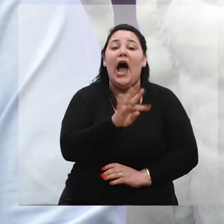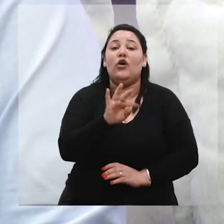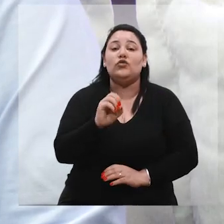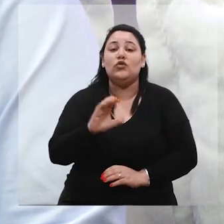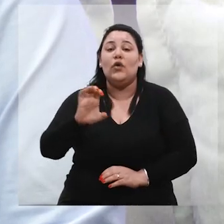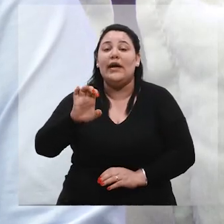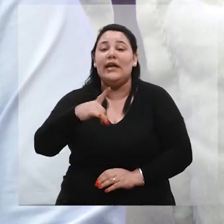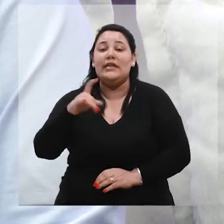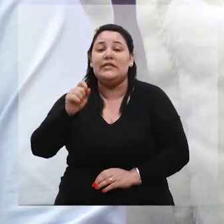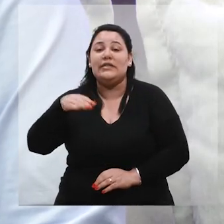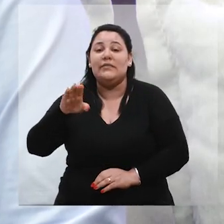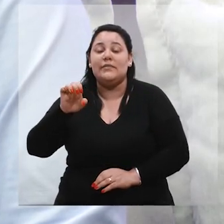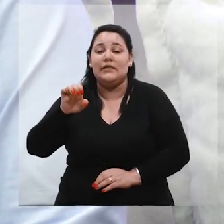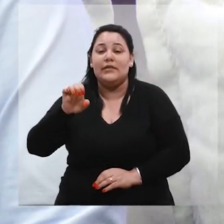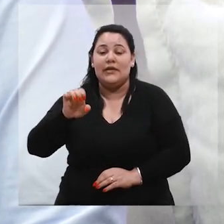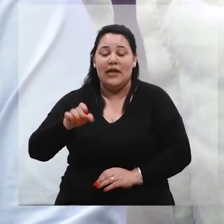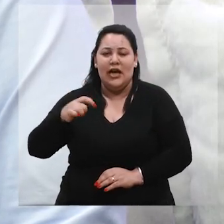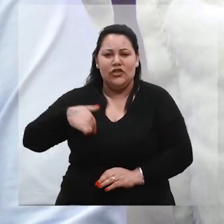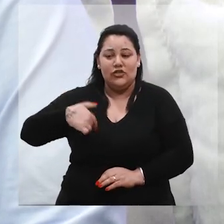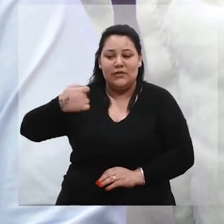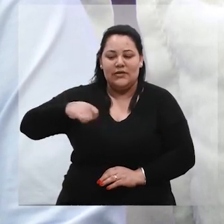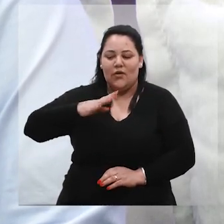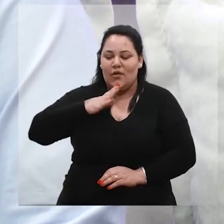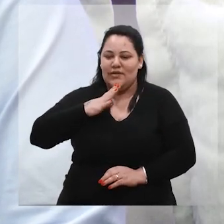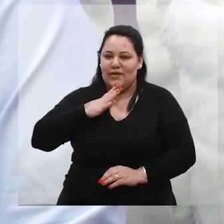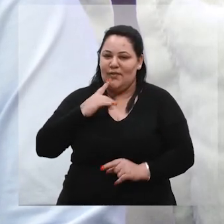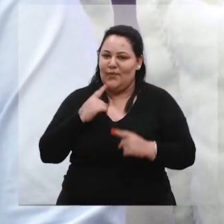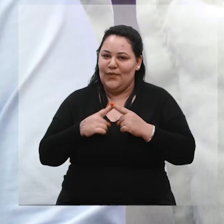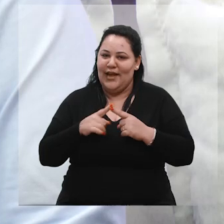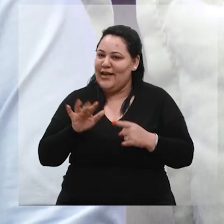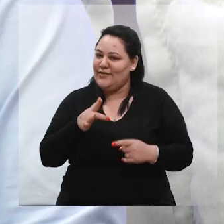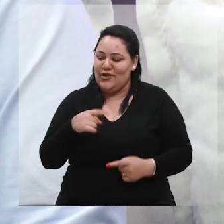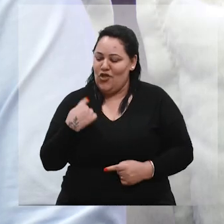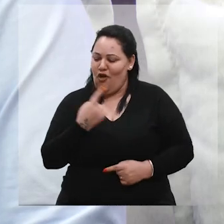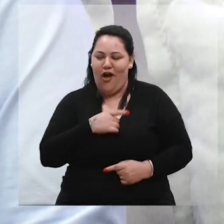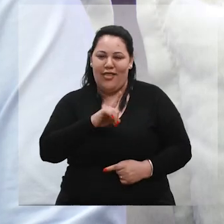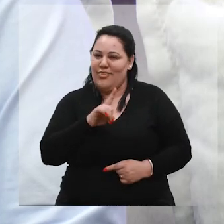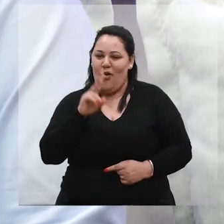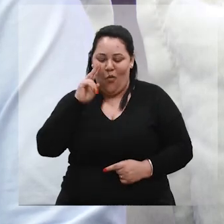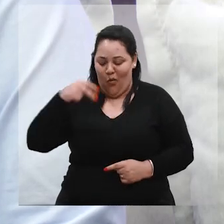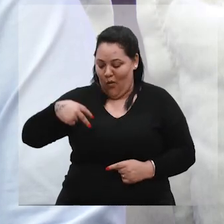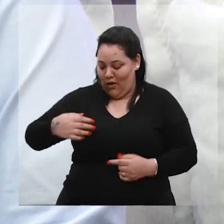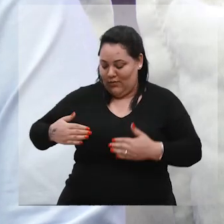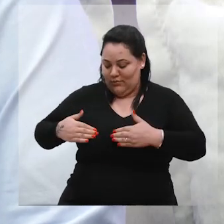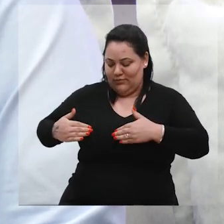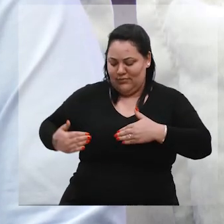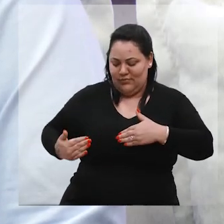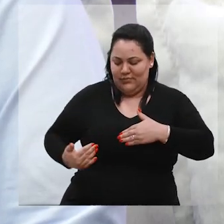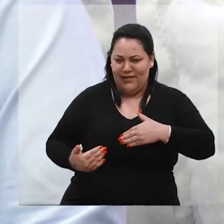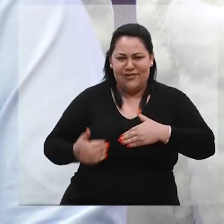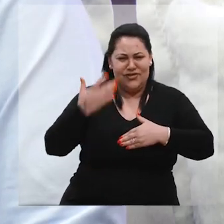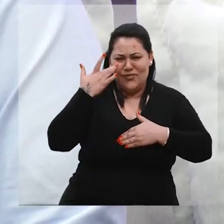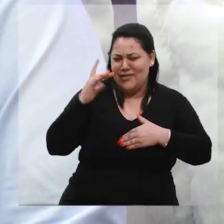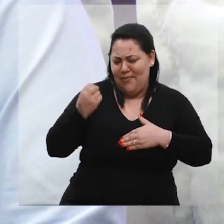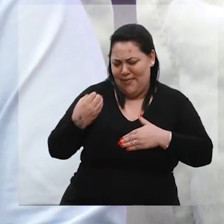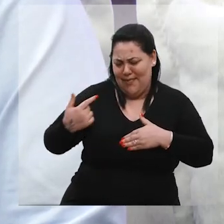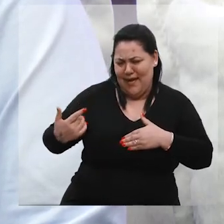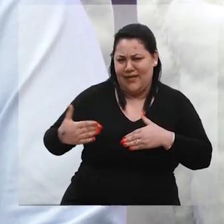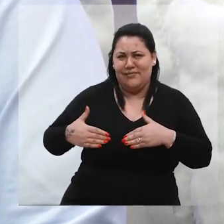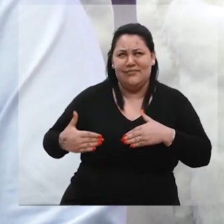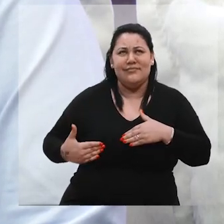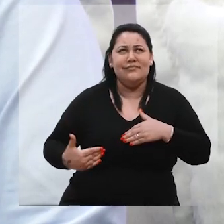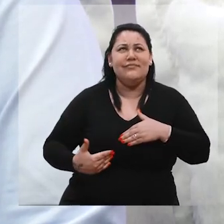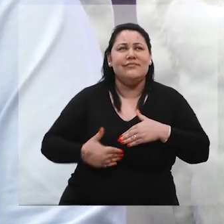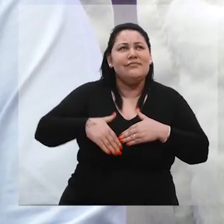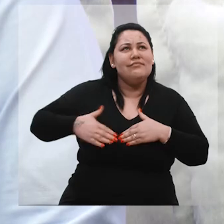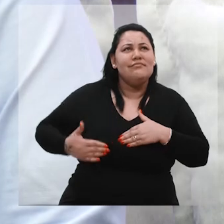gente precisa se conhecer. Muitas de nós, às vezes, não olha a mama, né? Não sabe bem a posição do mamilo, se tem